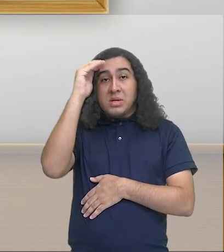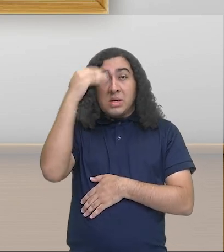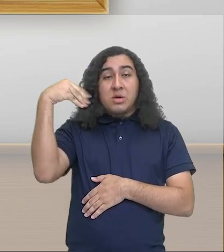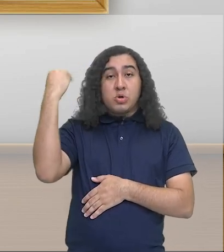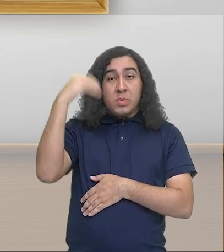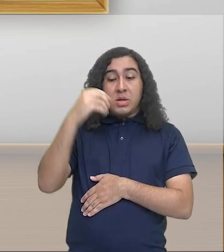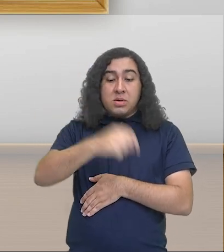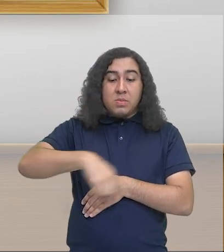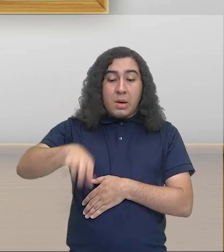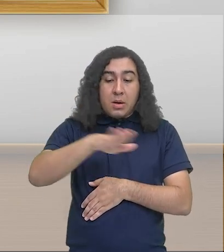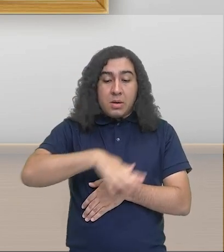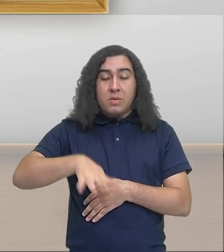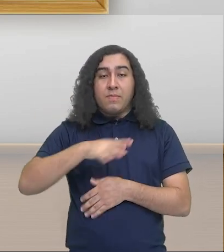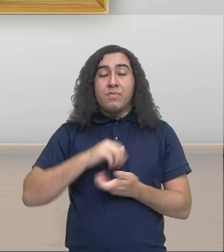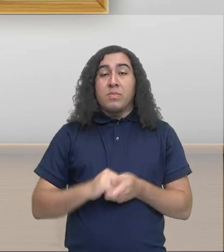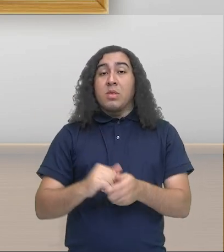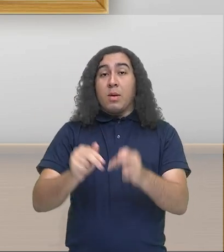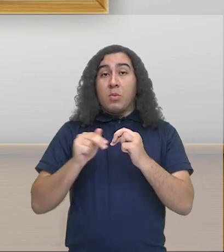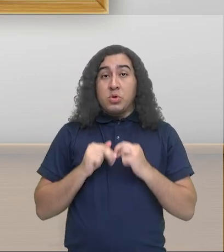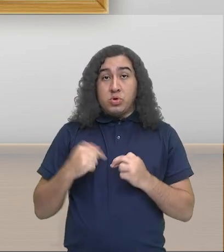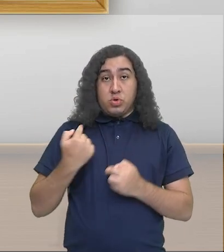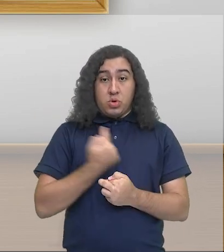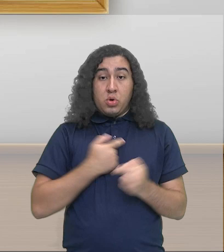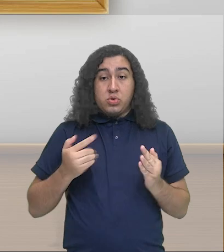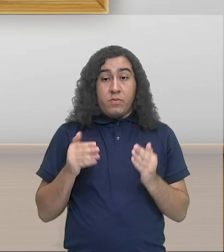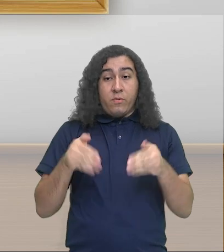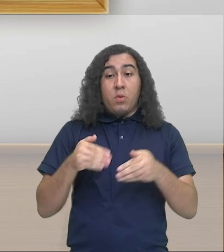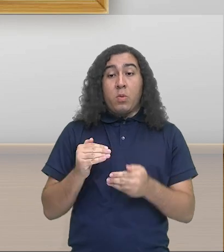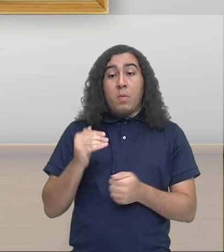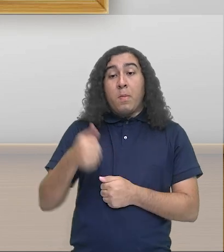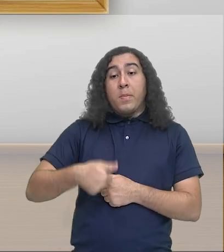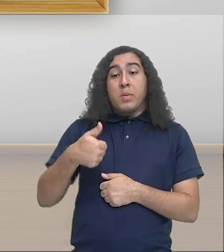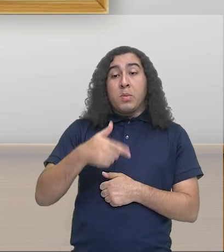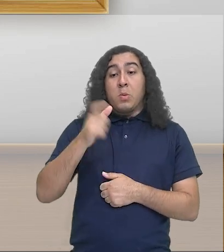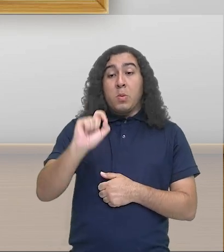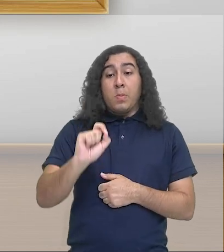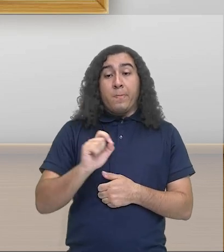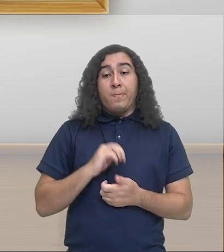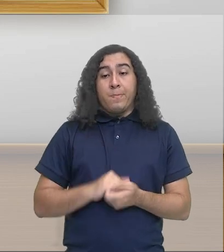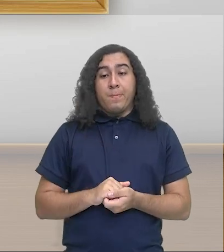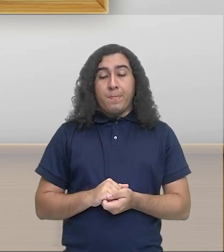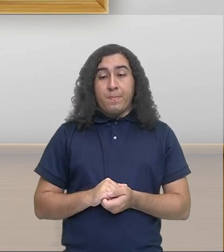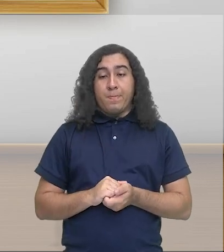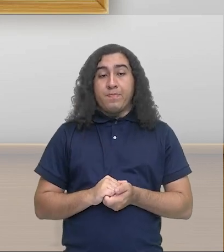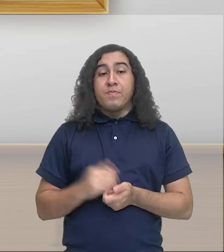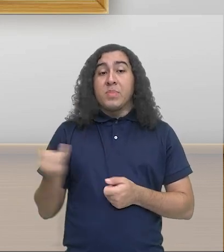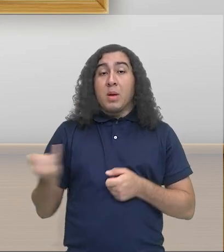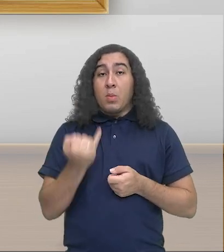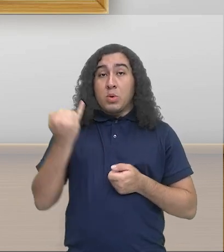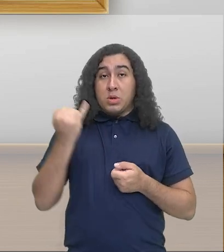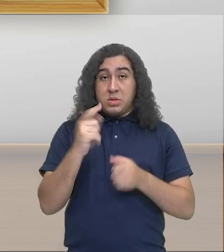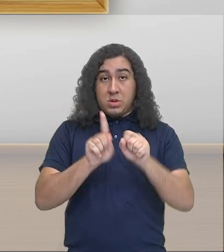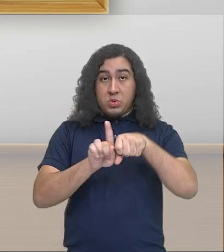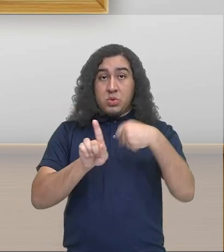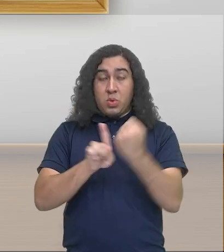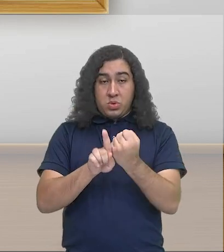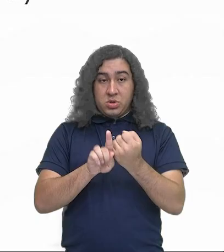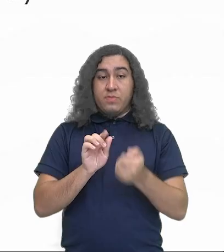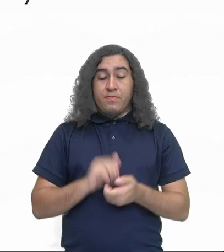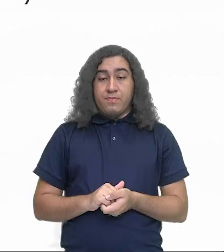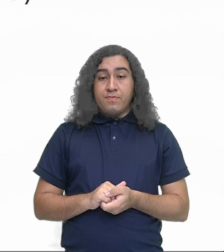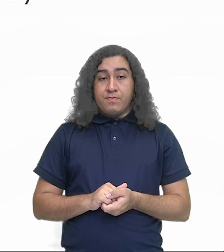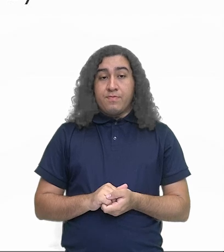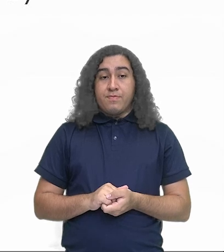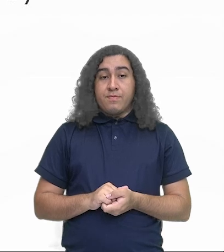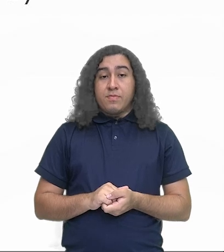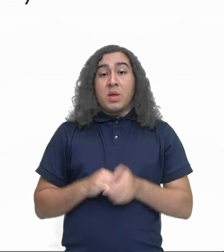por isso que nós vamos frisar inicialmente a importância da sociologia. E a